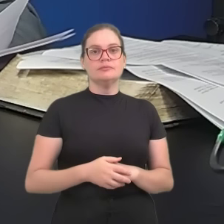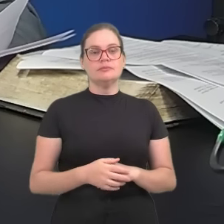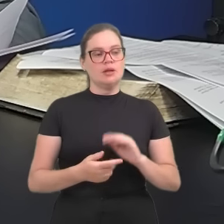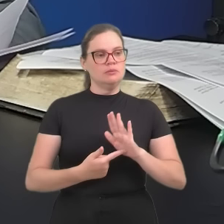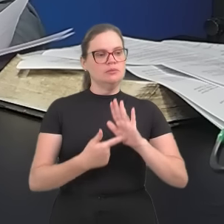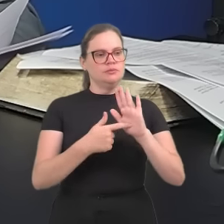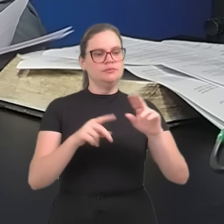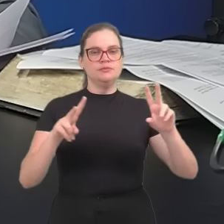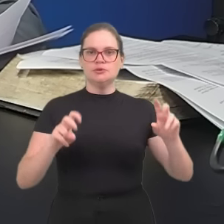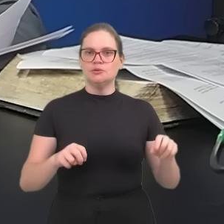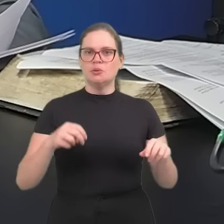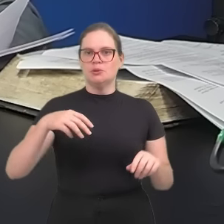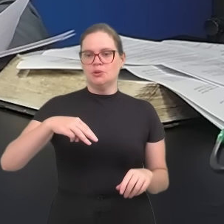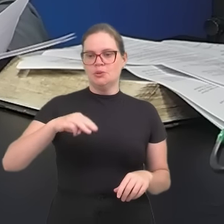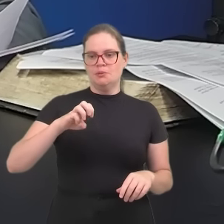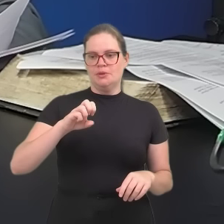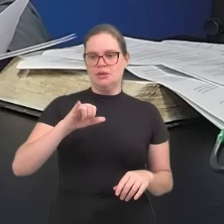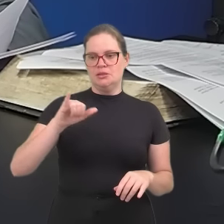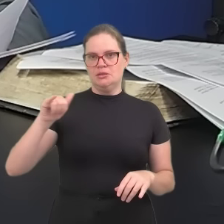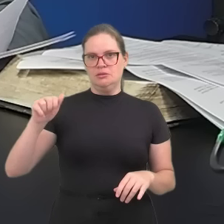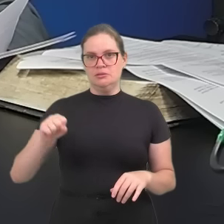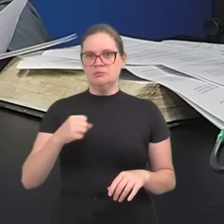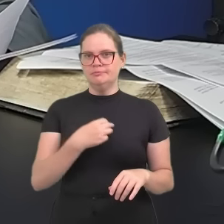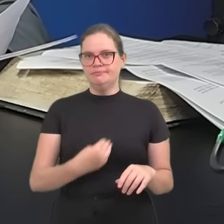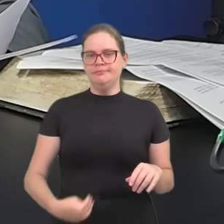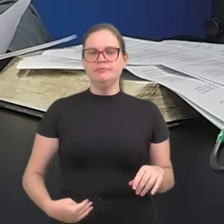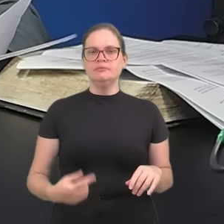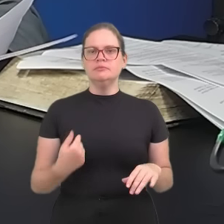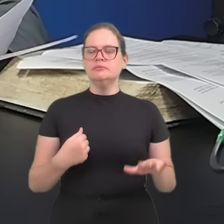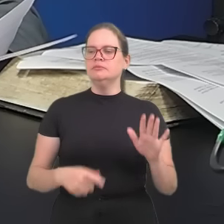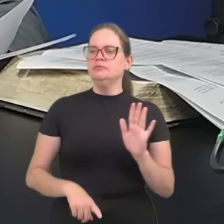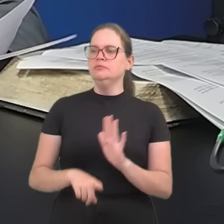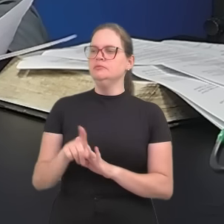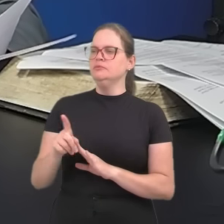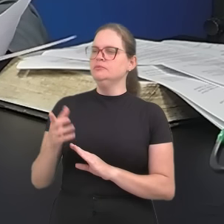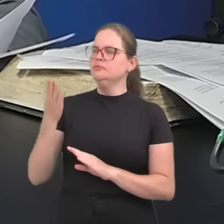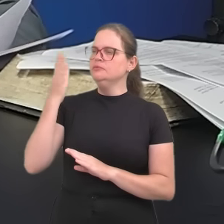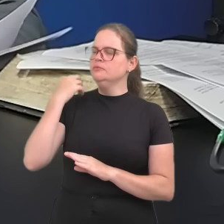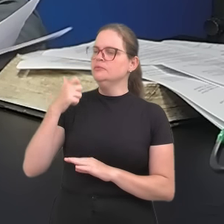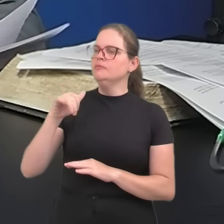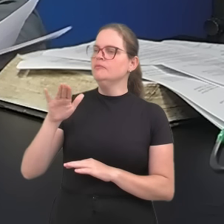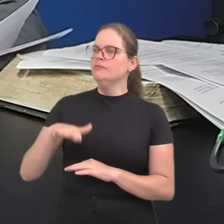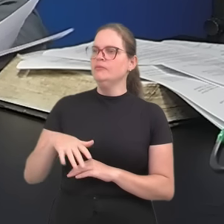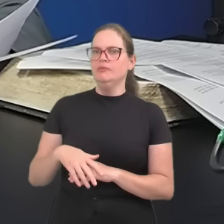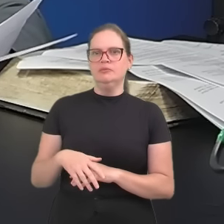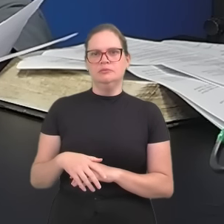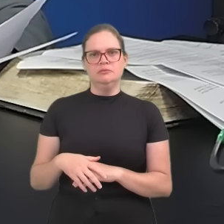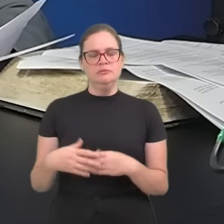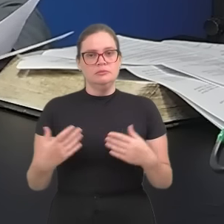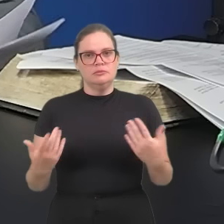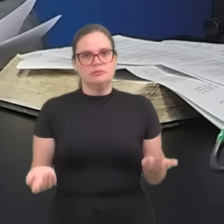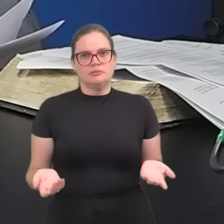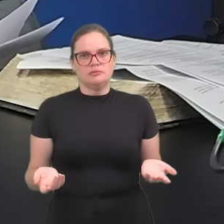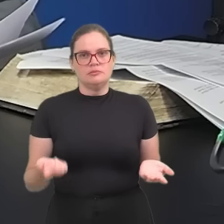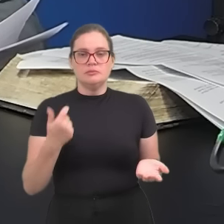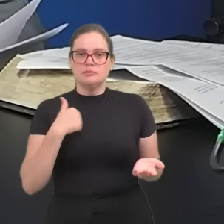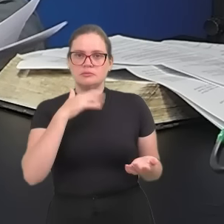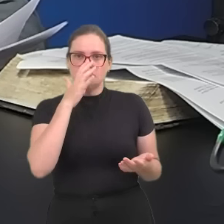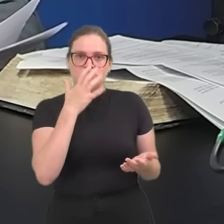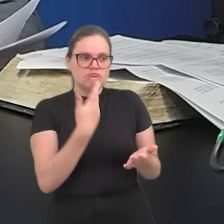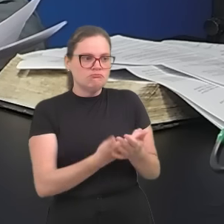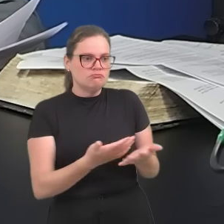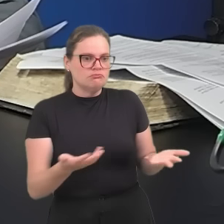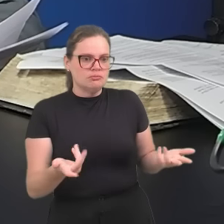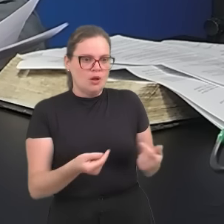Messias. E quando eles perguntam para ele se ele sabia onde que ele era, ele responde assim, nisto, pois está a maravilha,